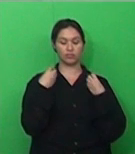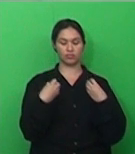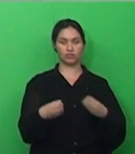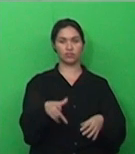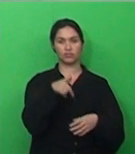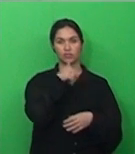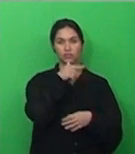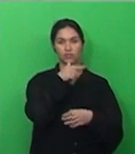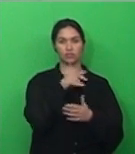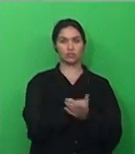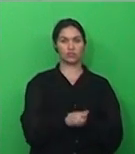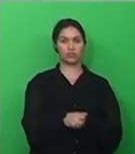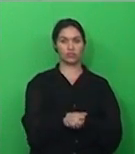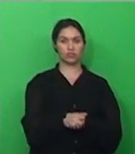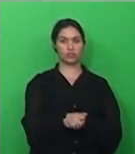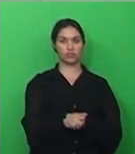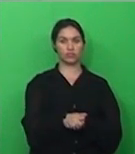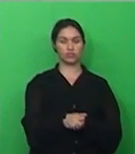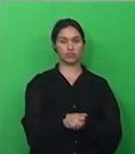município.